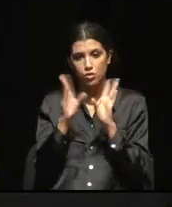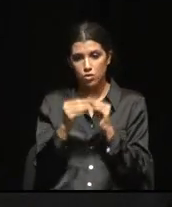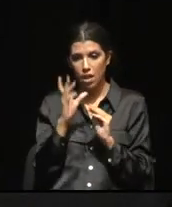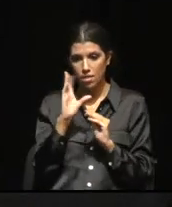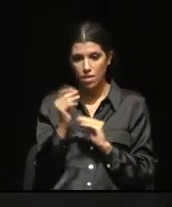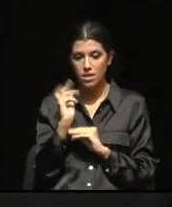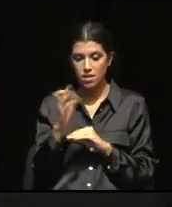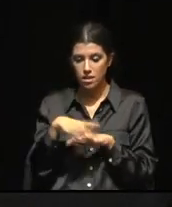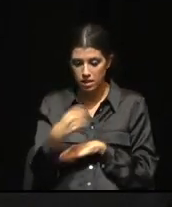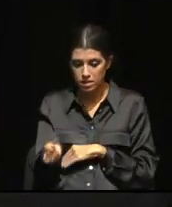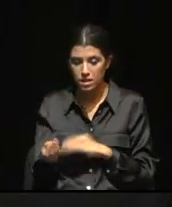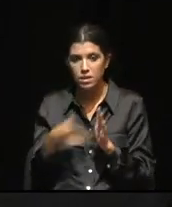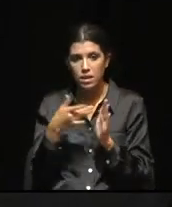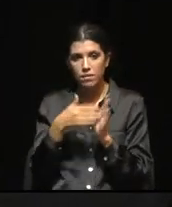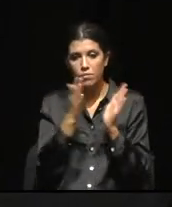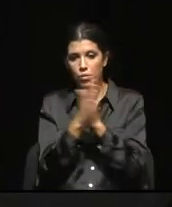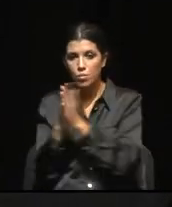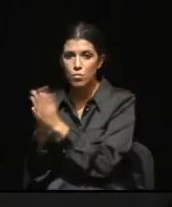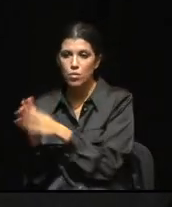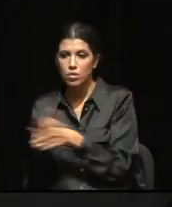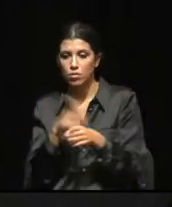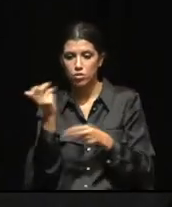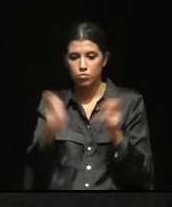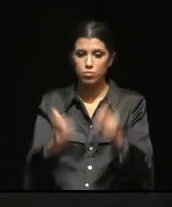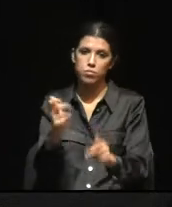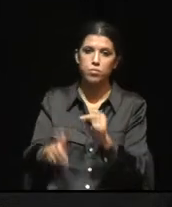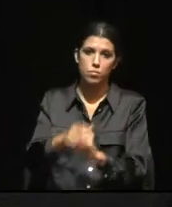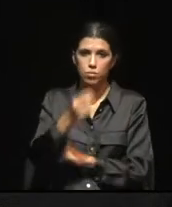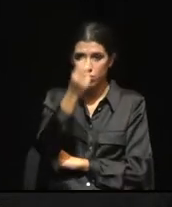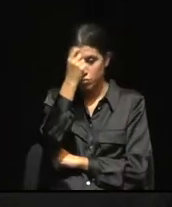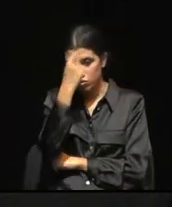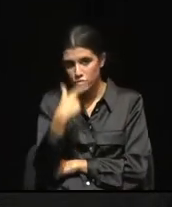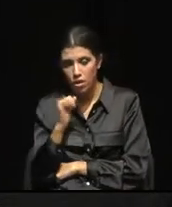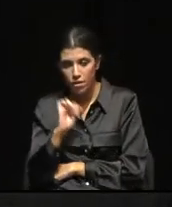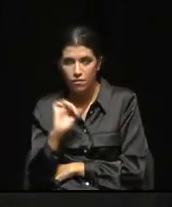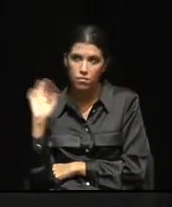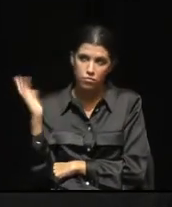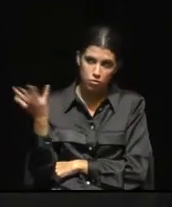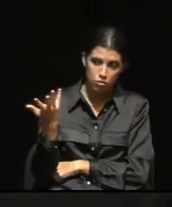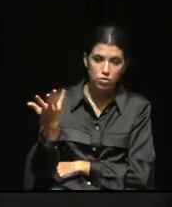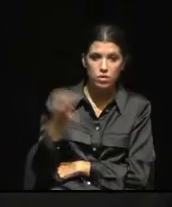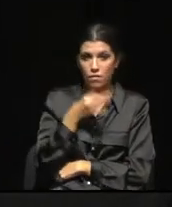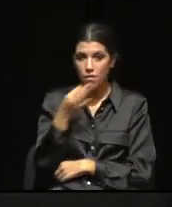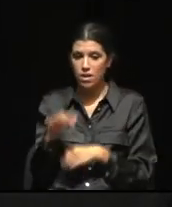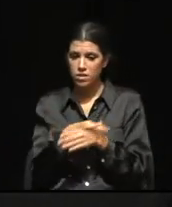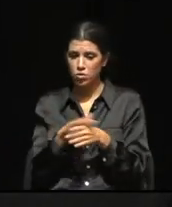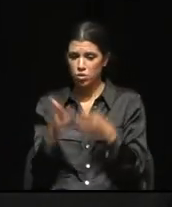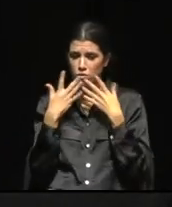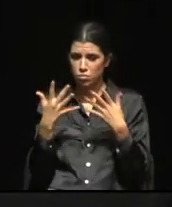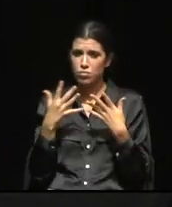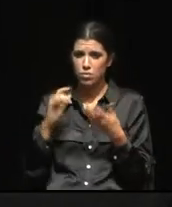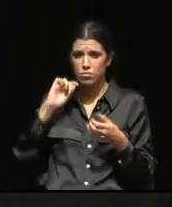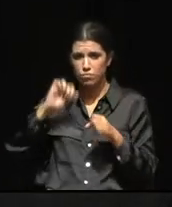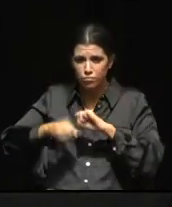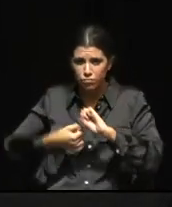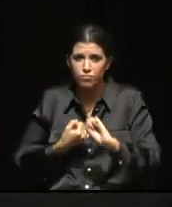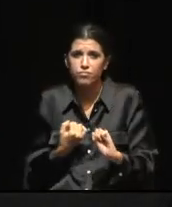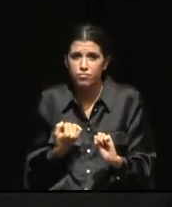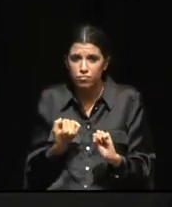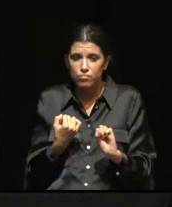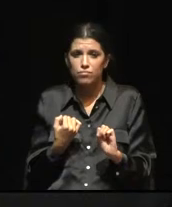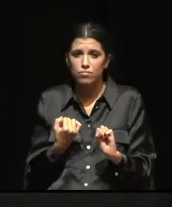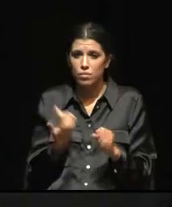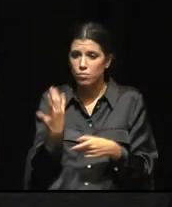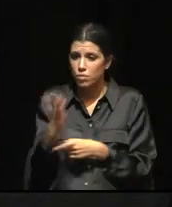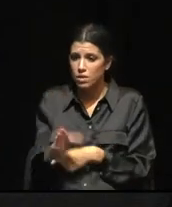nesta obra é feita uma compilação de episódios relevantes da história da meteorologia com referências aos grandes acontecimentos que marcaram esta ciência